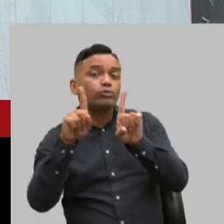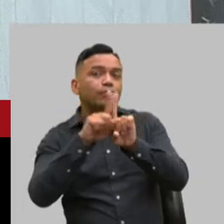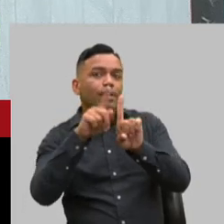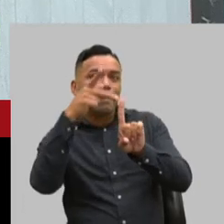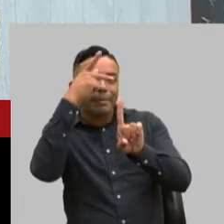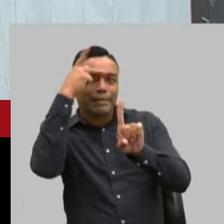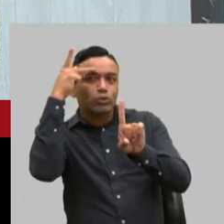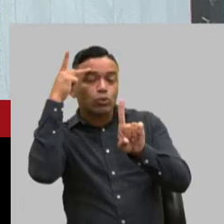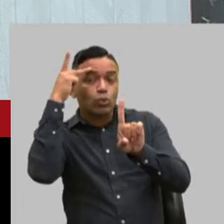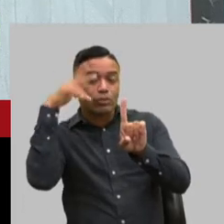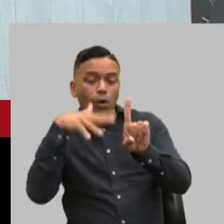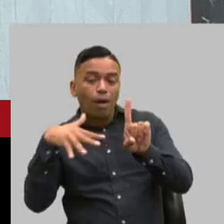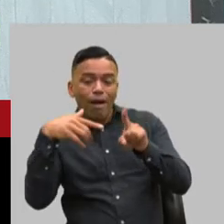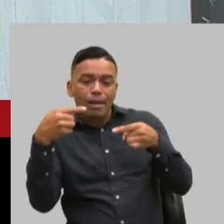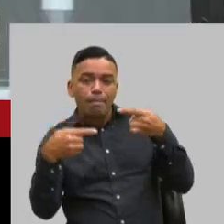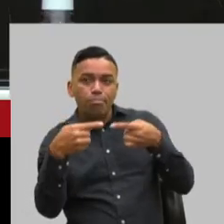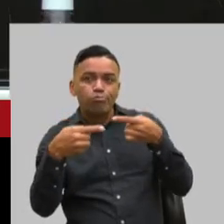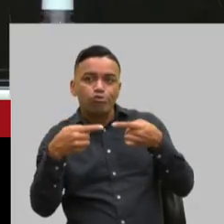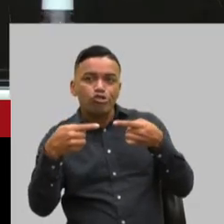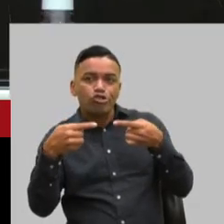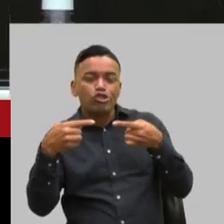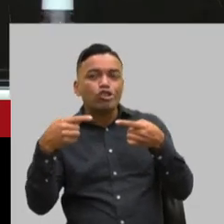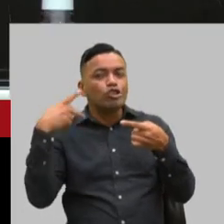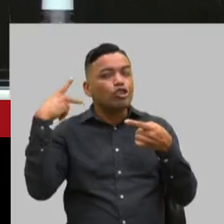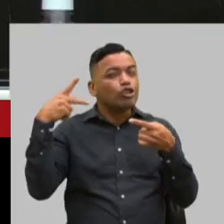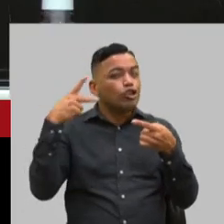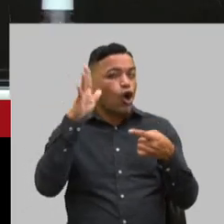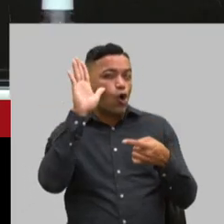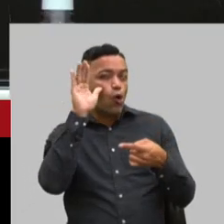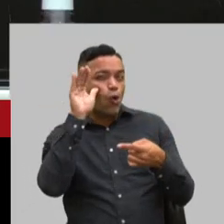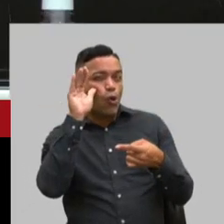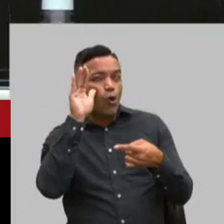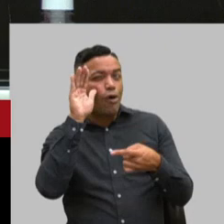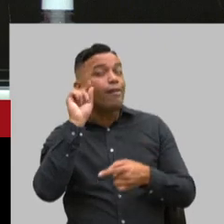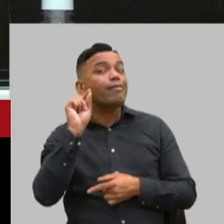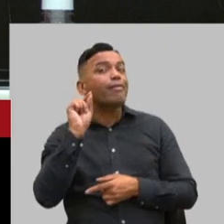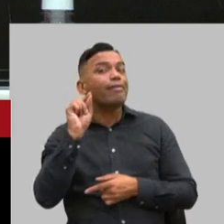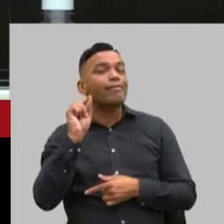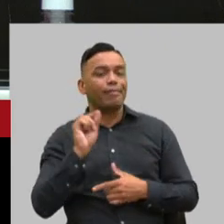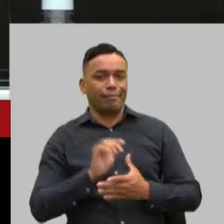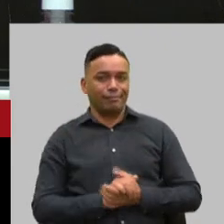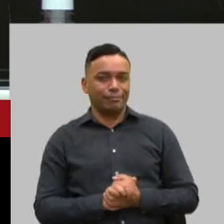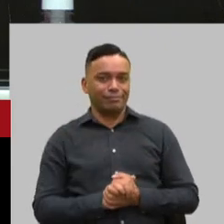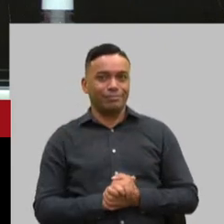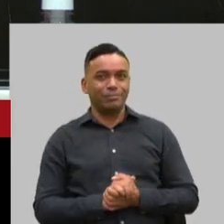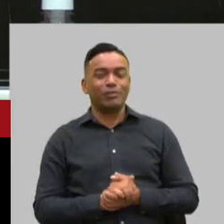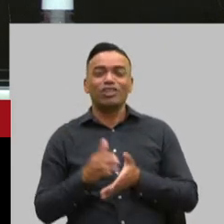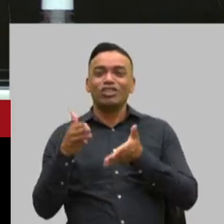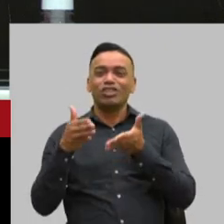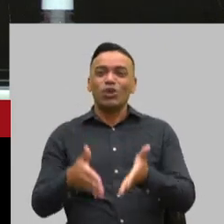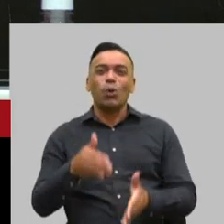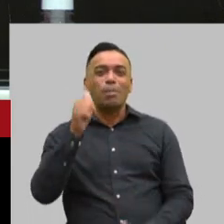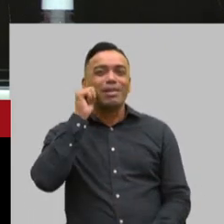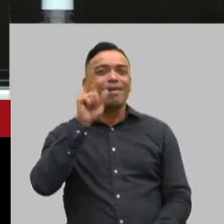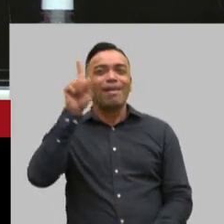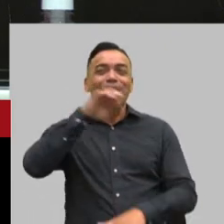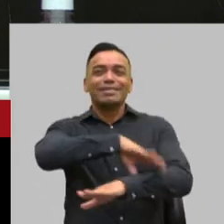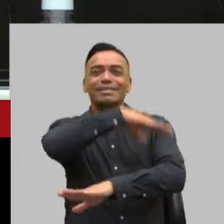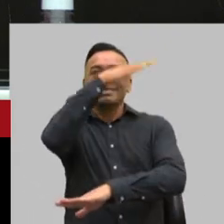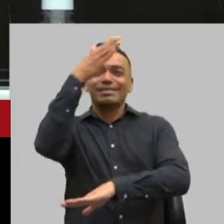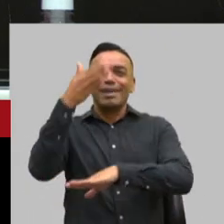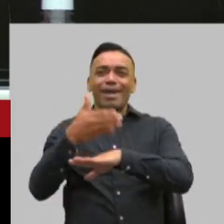meio político, né? Olha, essa coisa toda tem que levar para o teu jeito. Chegou essa menina na Serra da Piedade, um mar